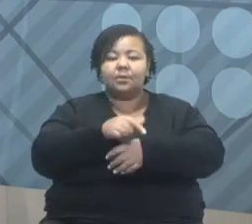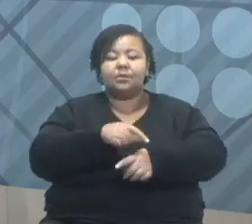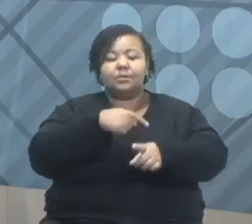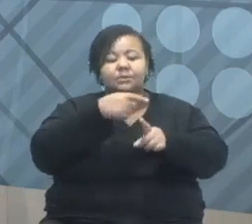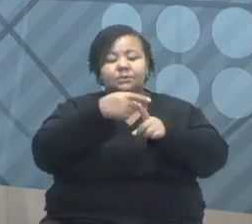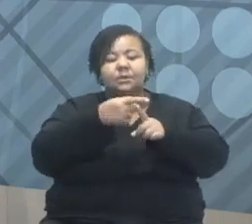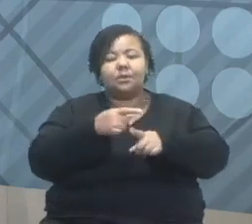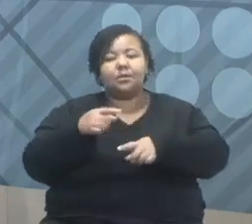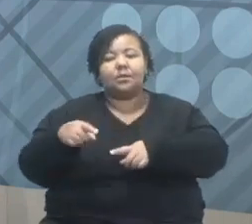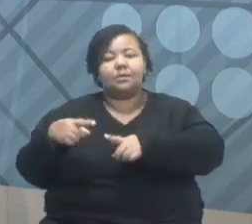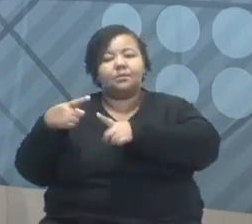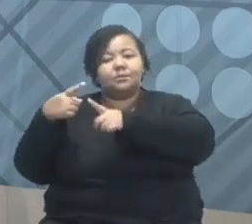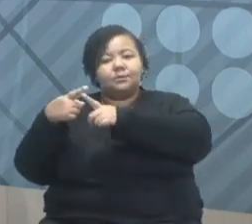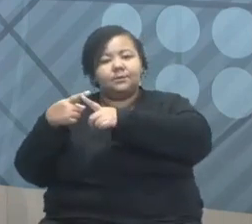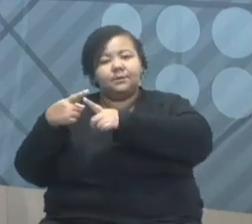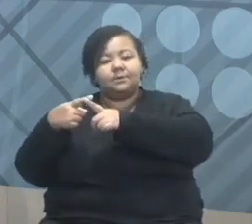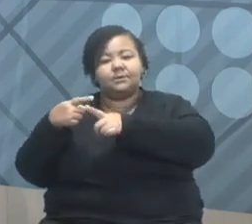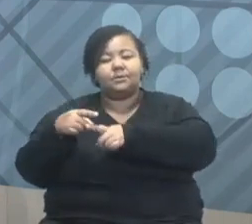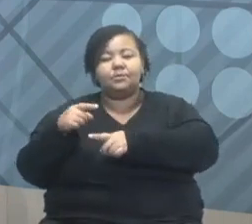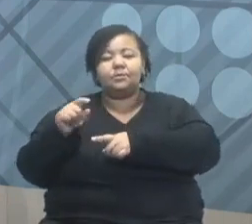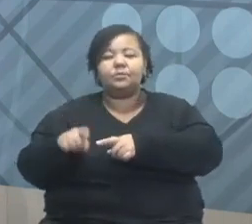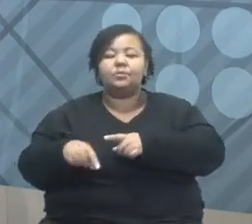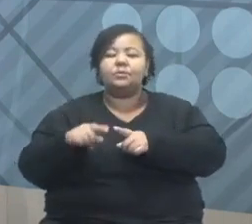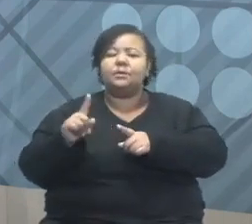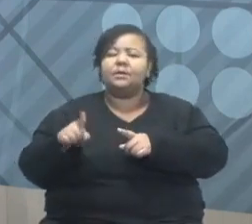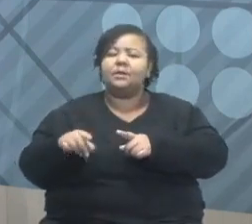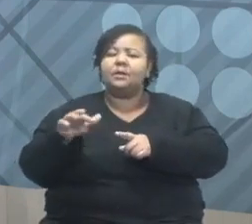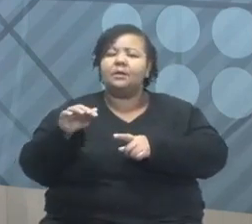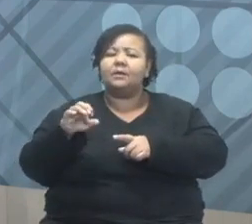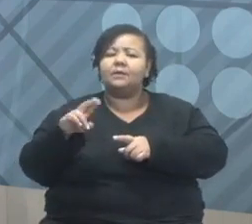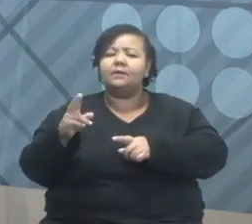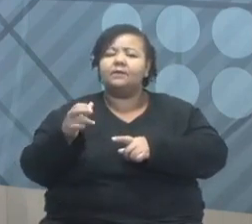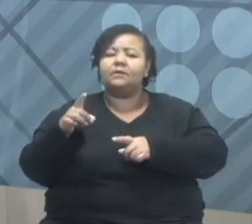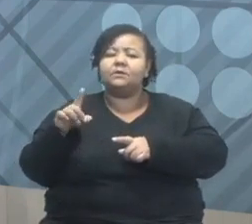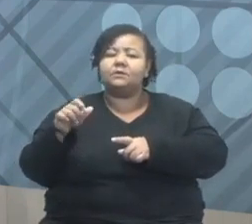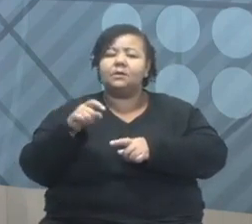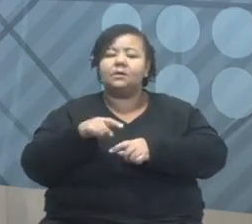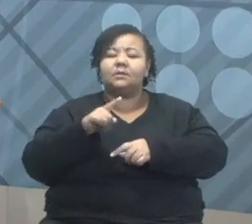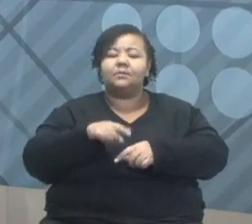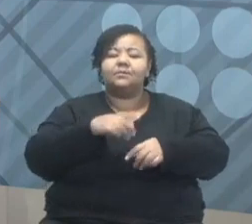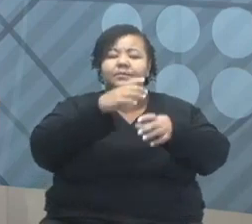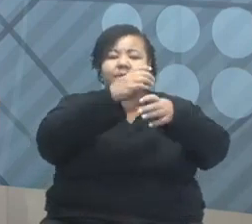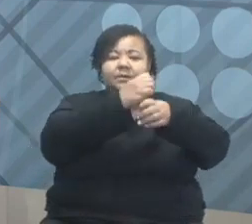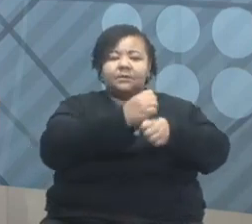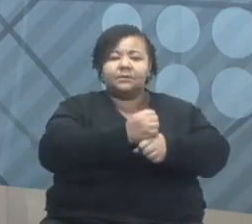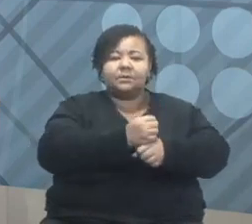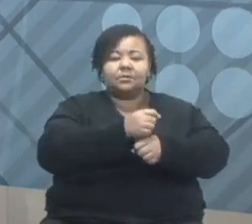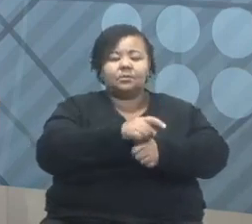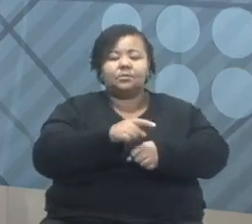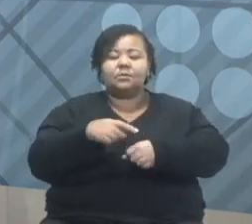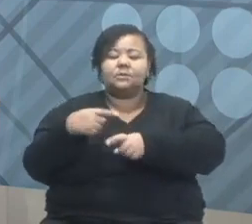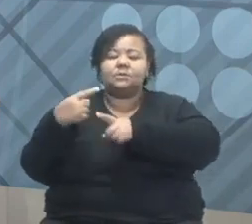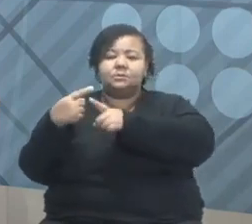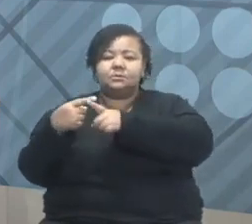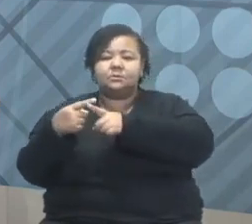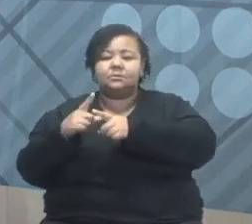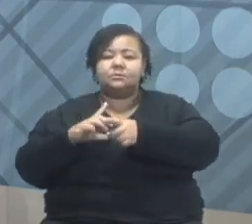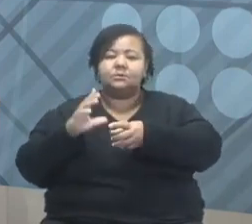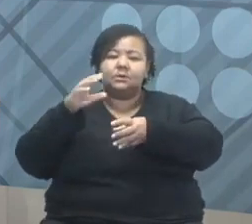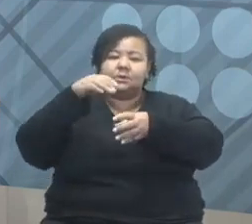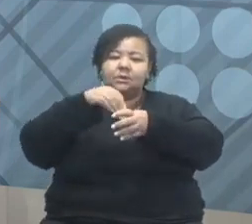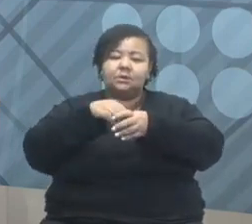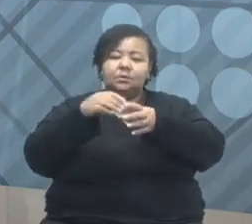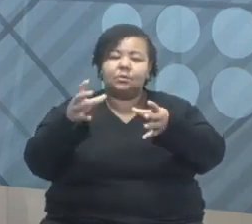adição e a multiplicação por escalar, o que quer dizer fechada? O resultado da adição de dois vetores tem que estar nesse conjunto de vetor,